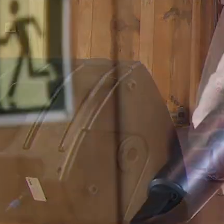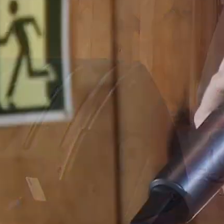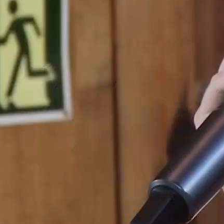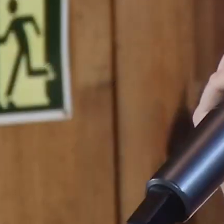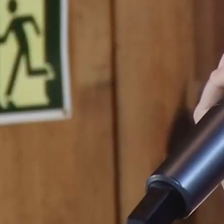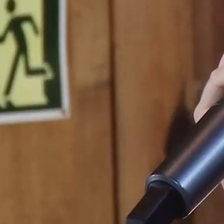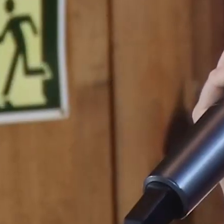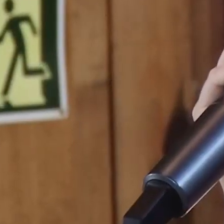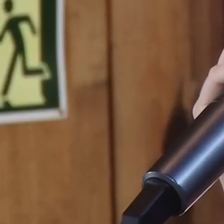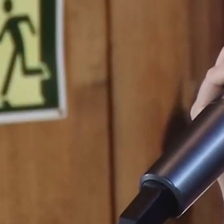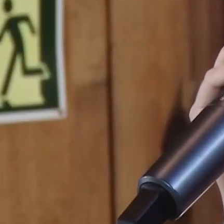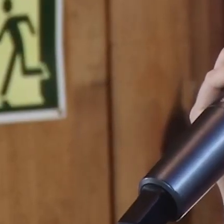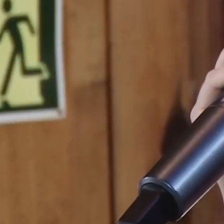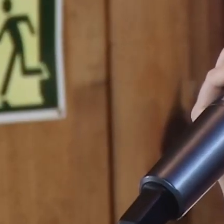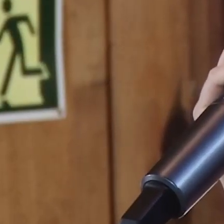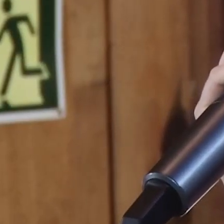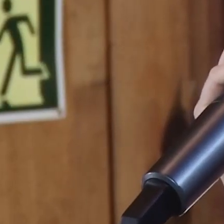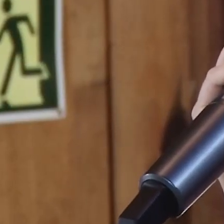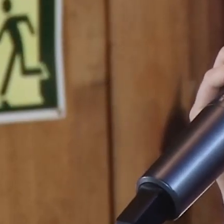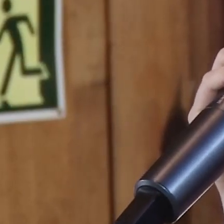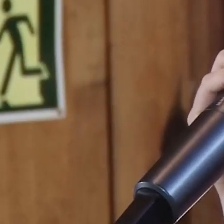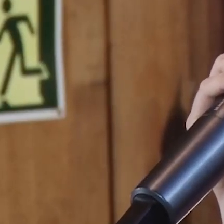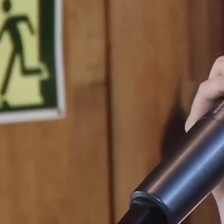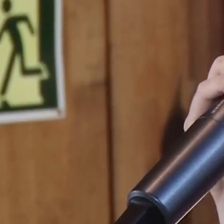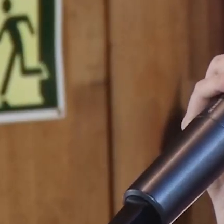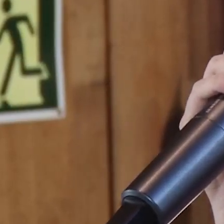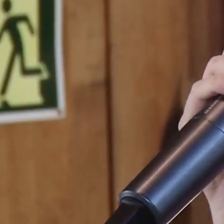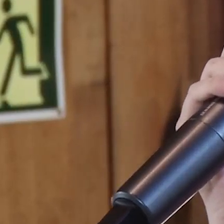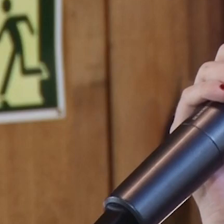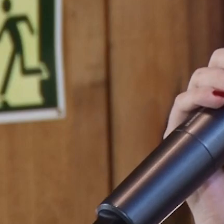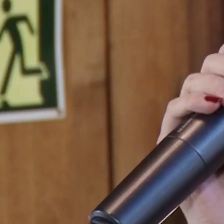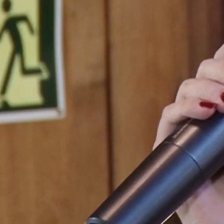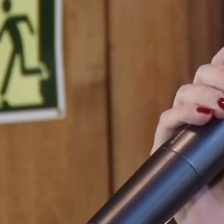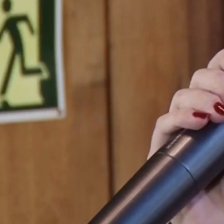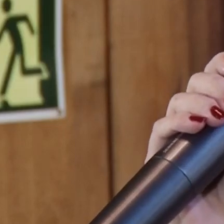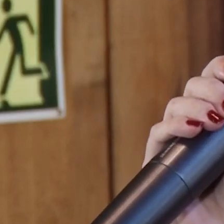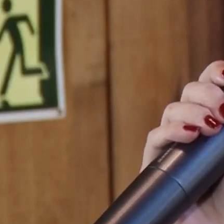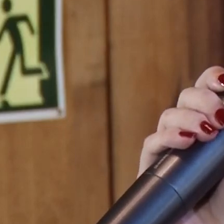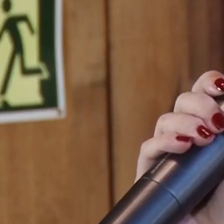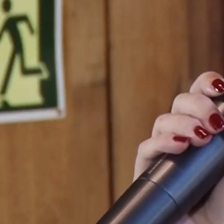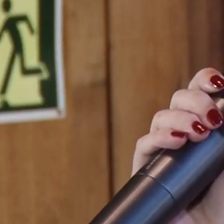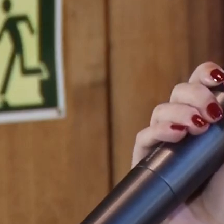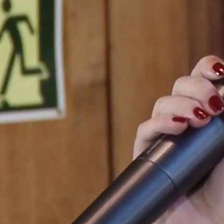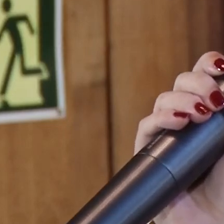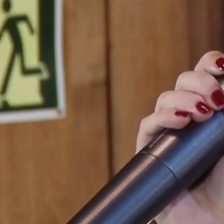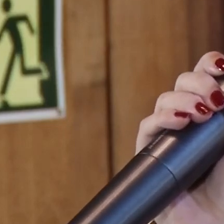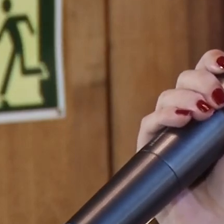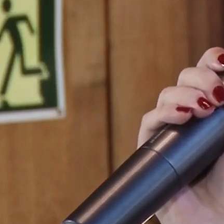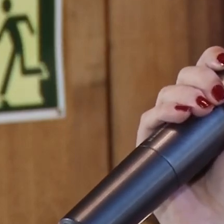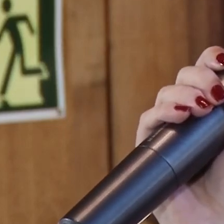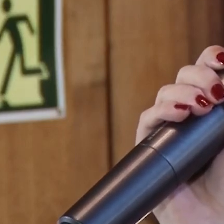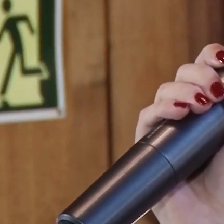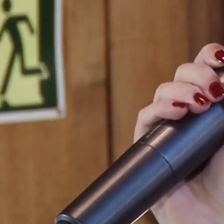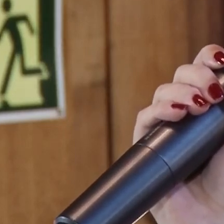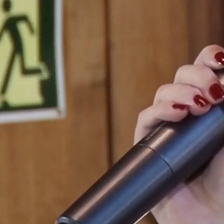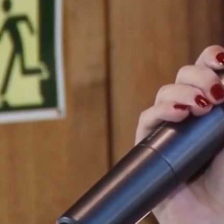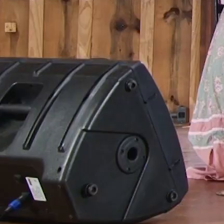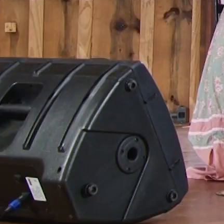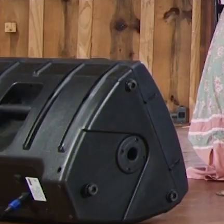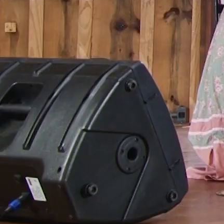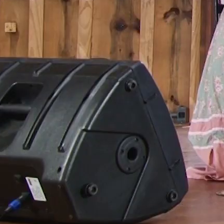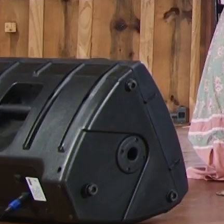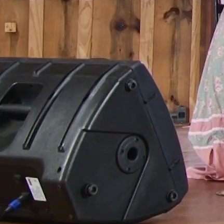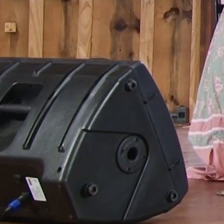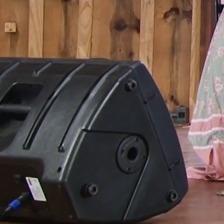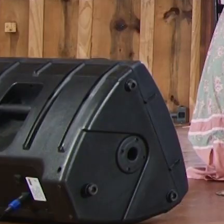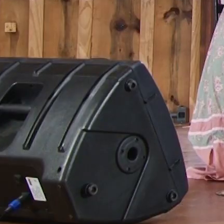eu preciso pra aura descer e ter. Vejo meu céu renascer pela